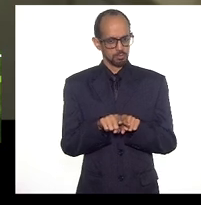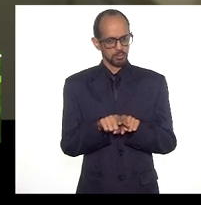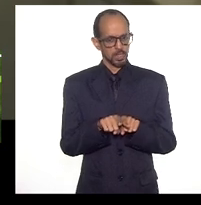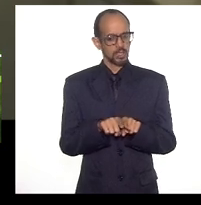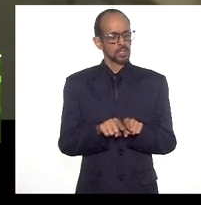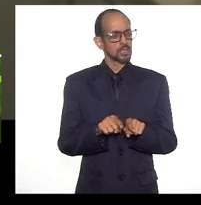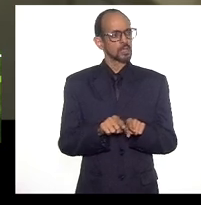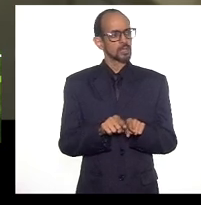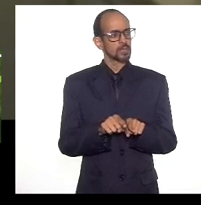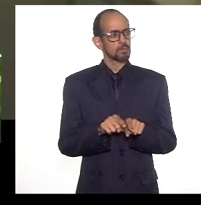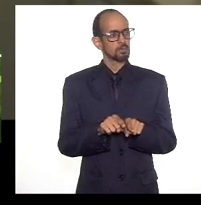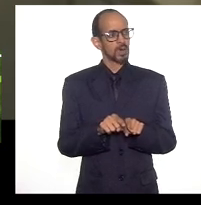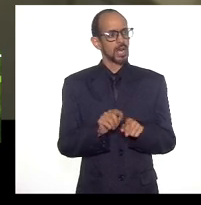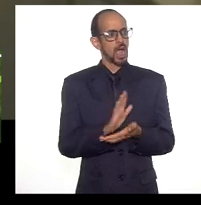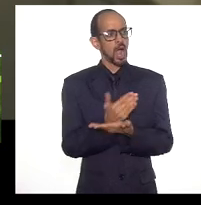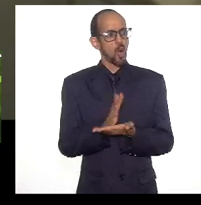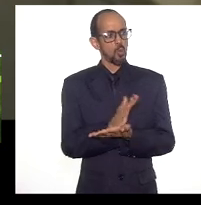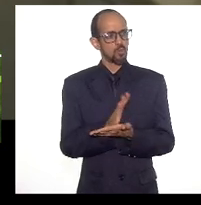minhas,